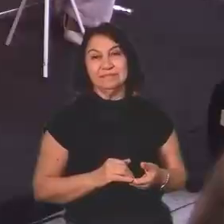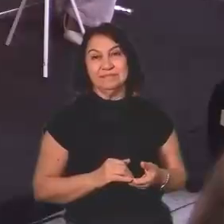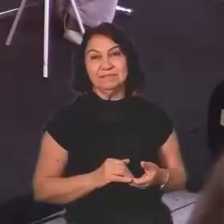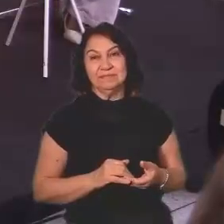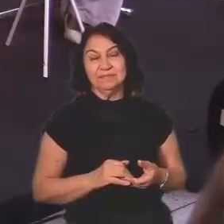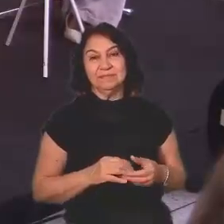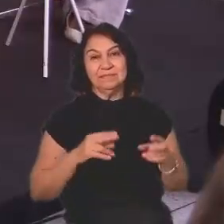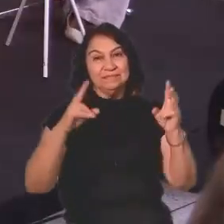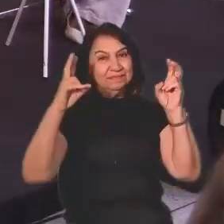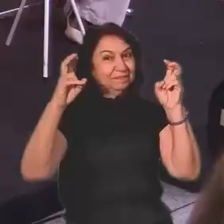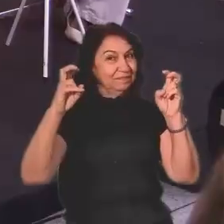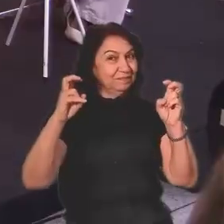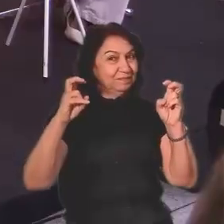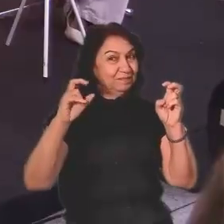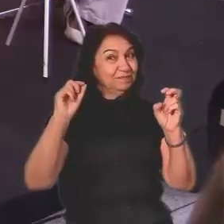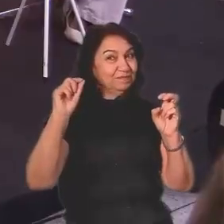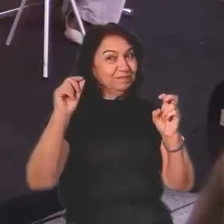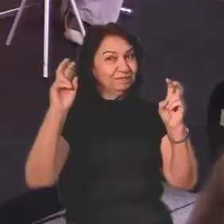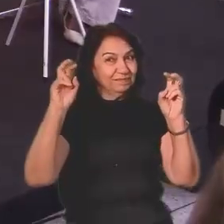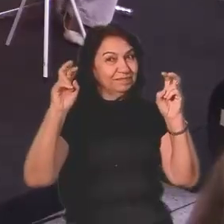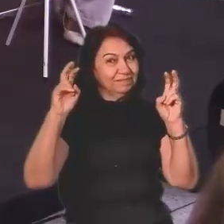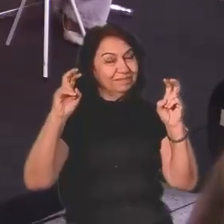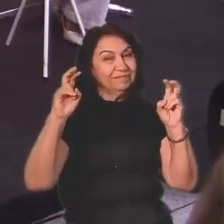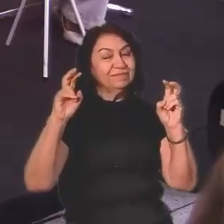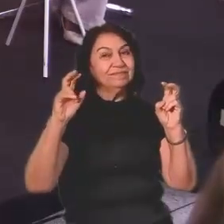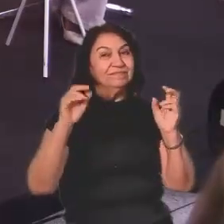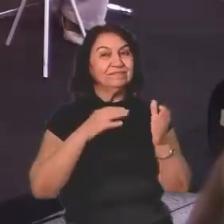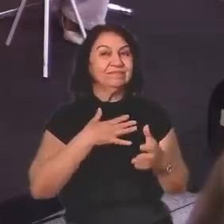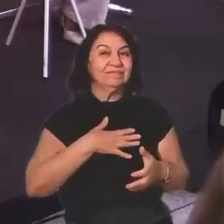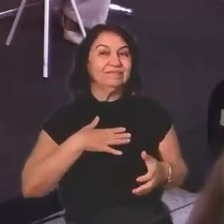esses assuntos assim que você gostaria de ter lido sobre?